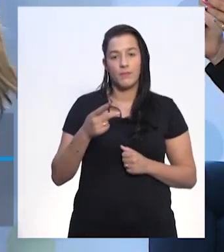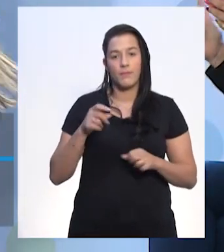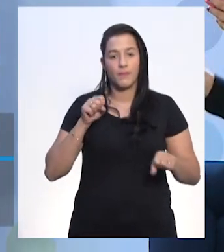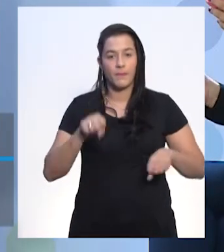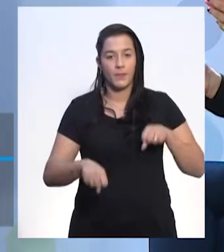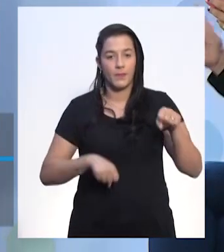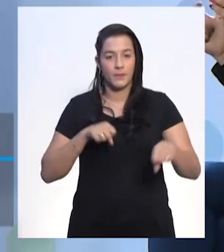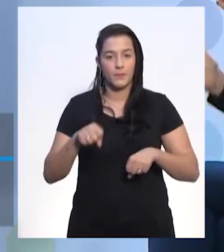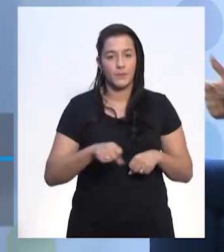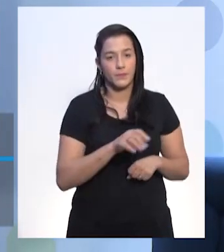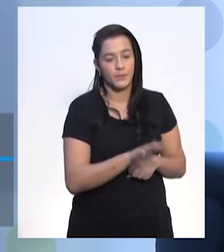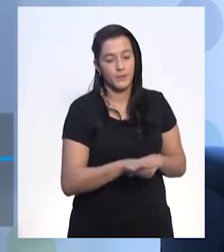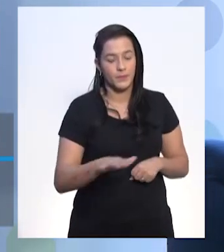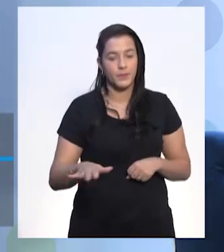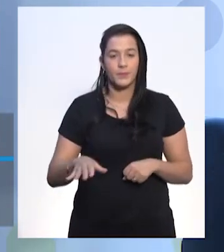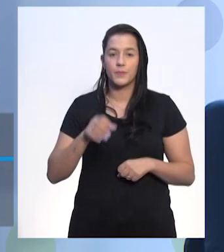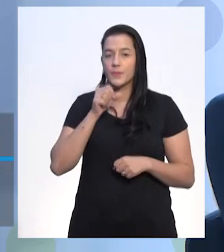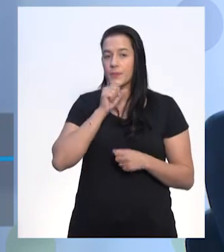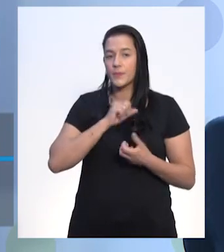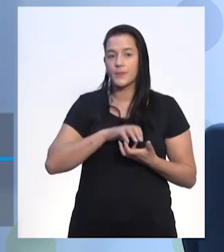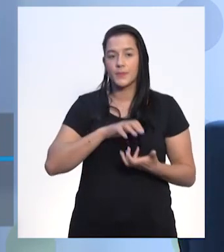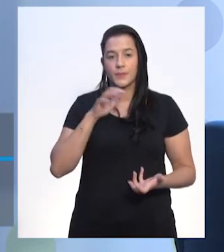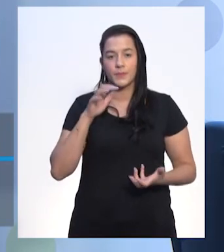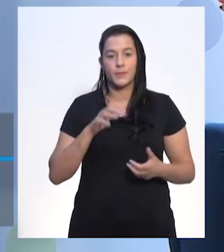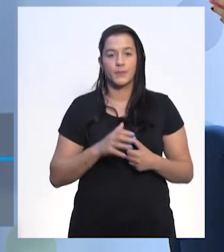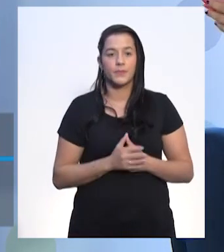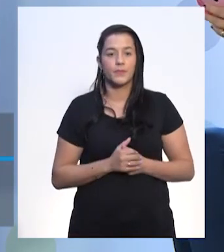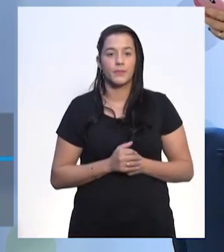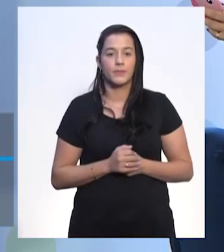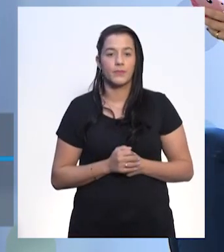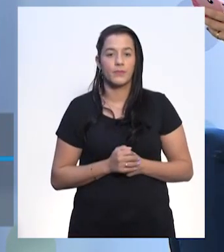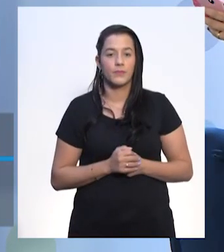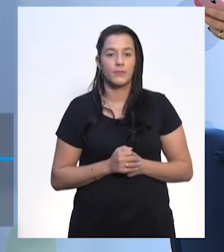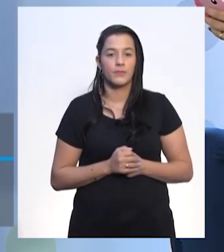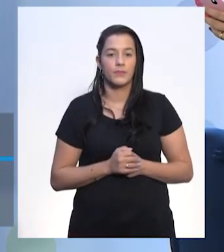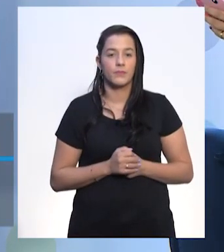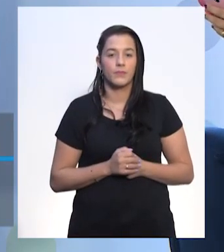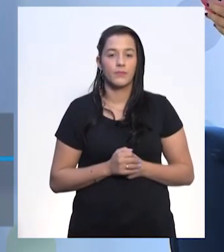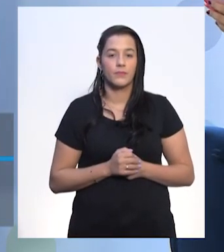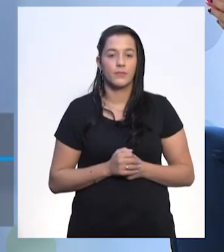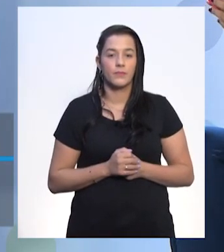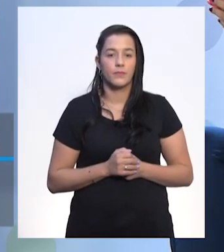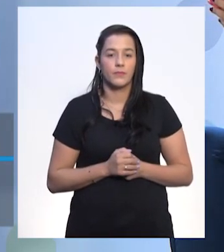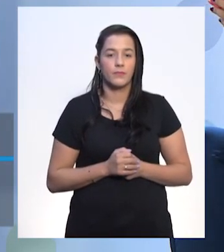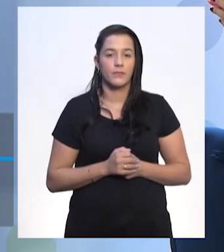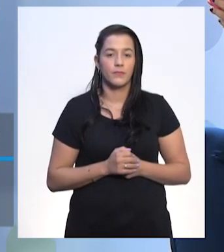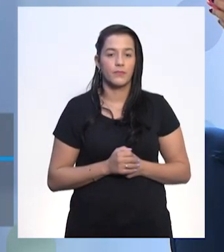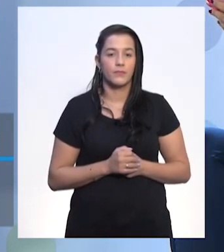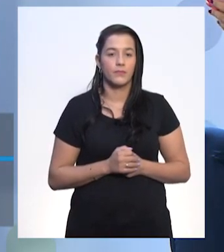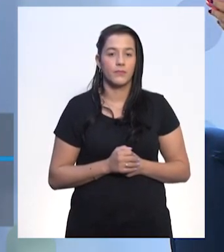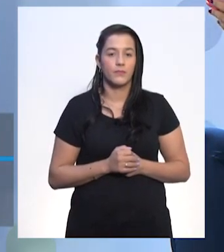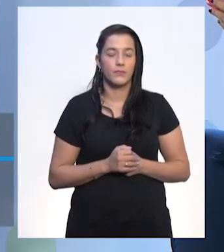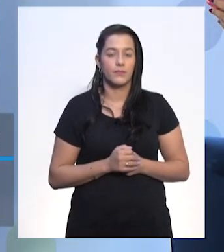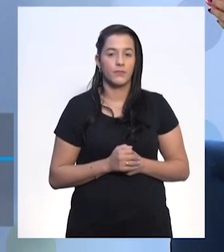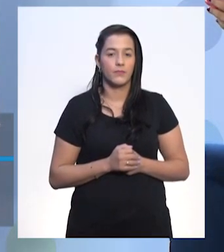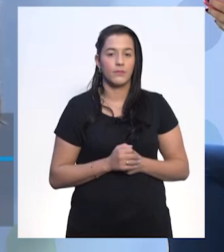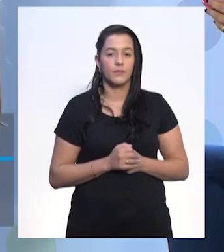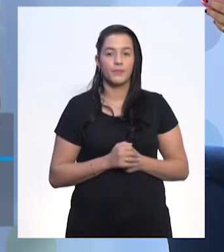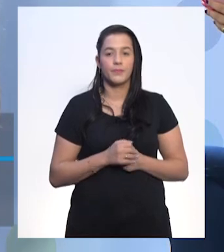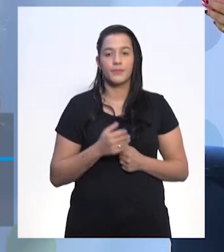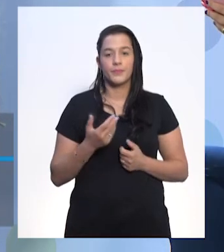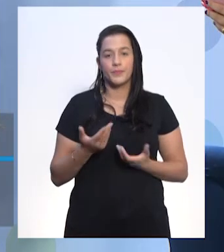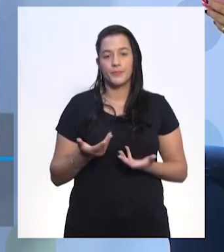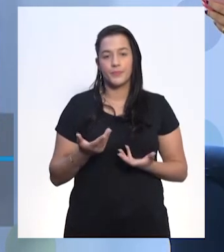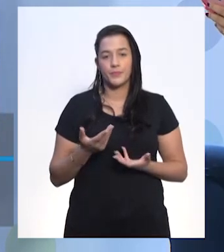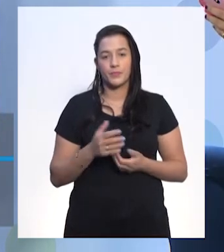Ciclistas, crianças e idosos. O que você vai colocar aí? Vamos colocar ciclistas, que é diferente do de cima, né? E será